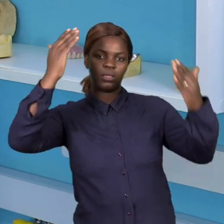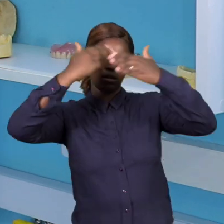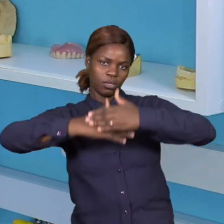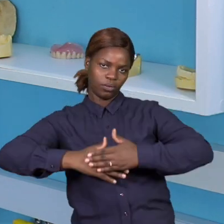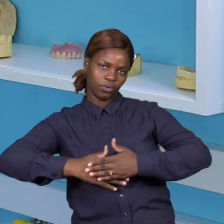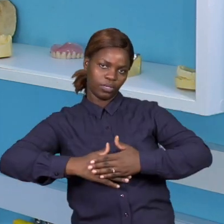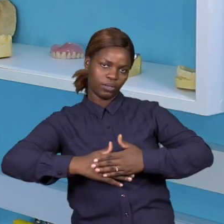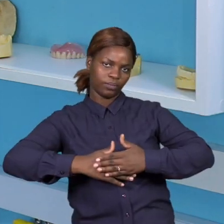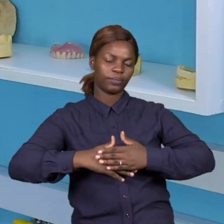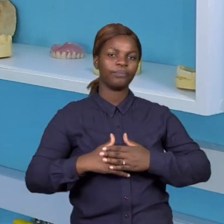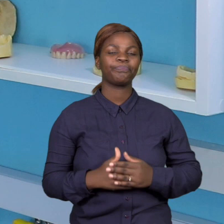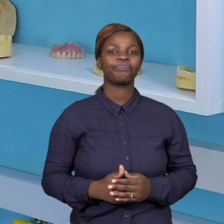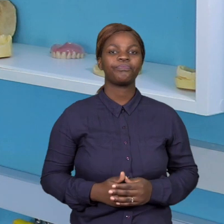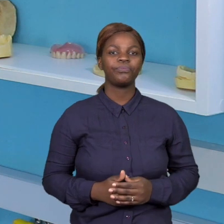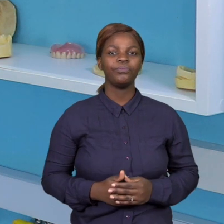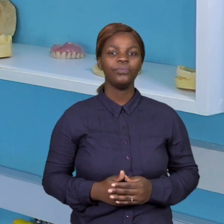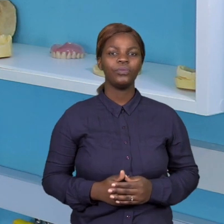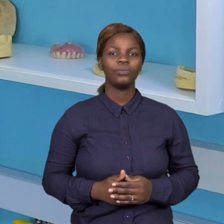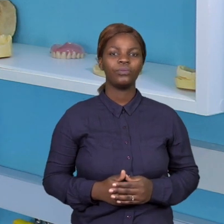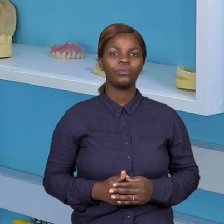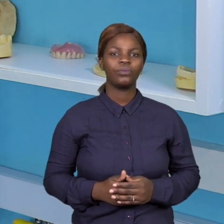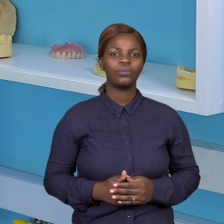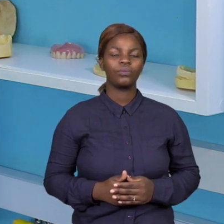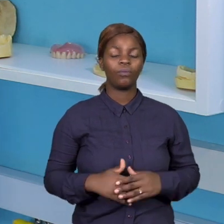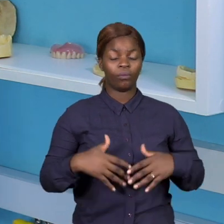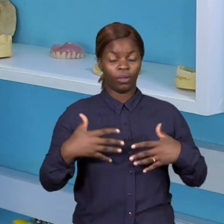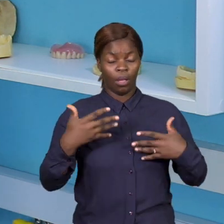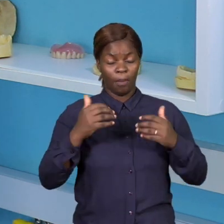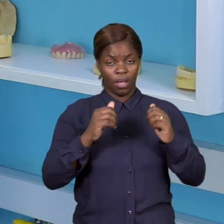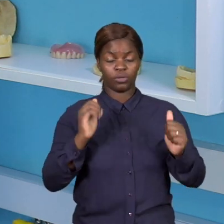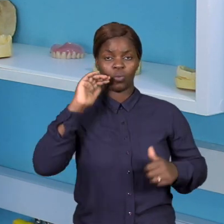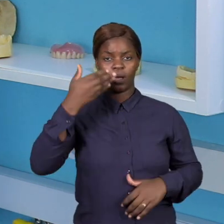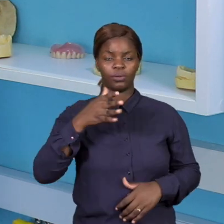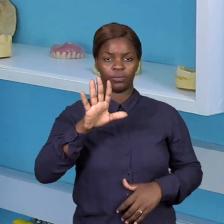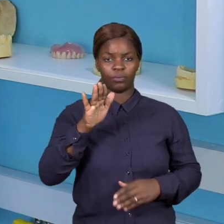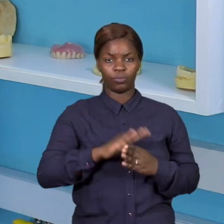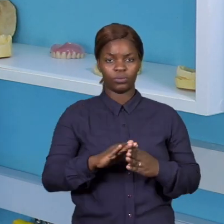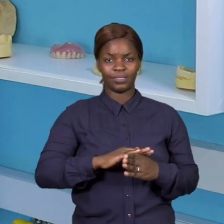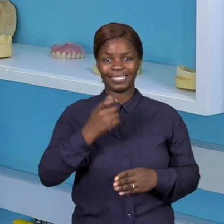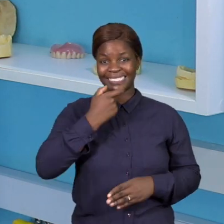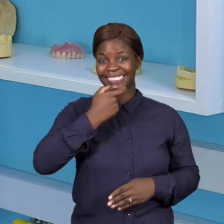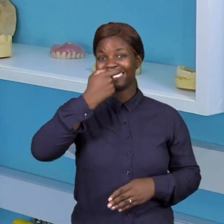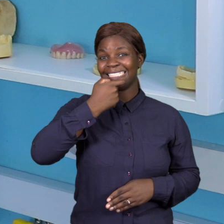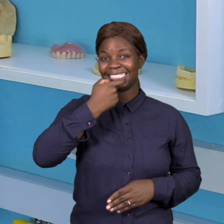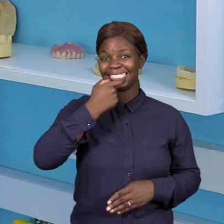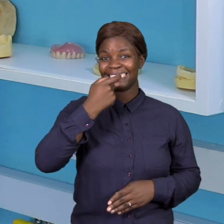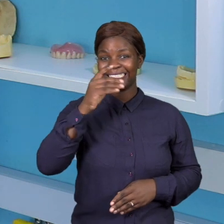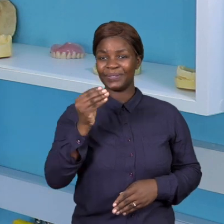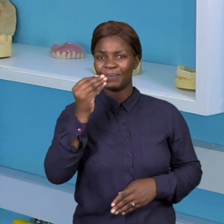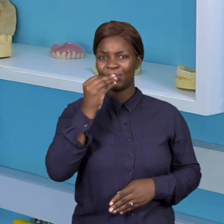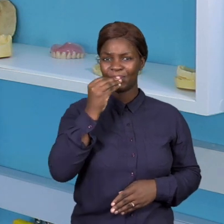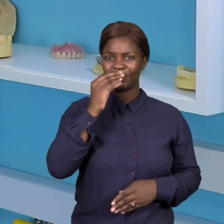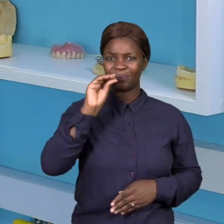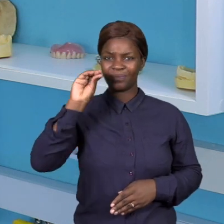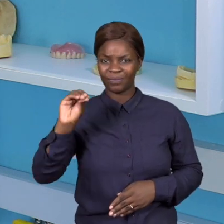Sendo assim, sempre que portamos uma placa ou prótese dentária, vamos fazer limpeza nestes 3